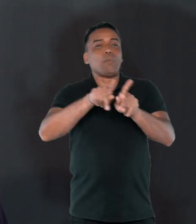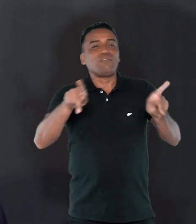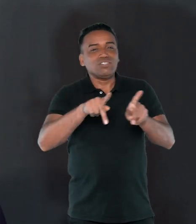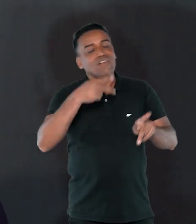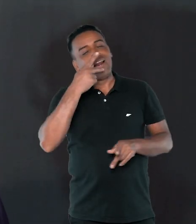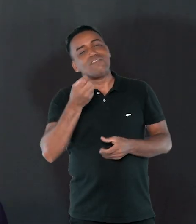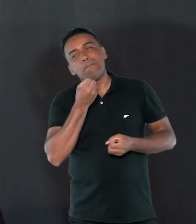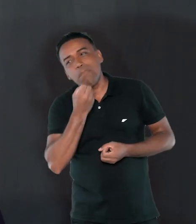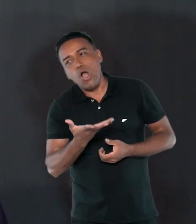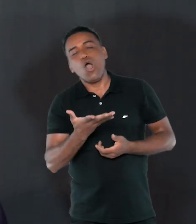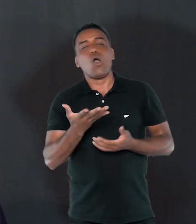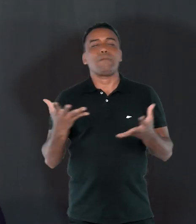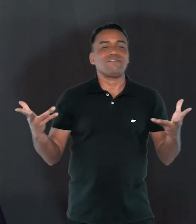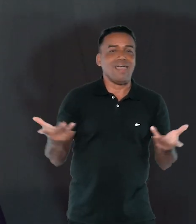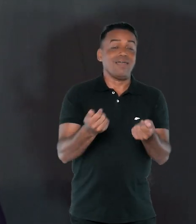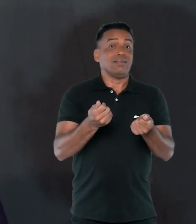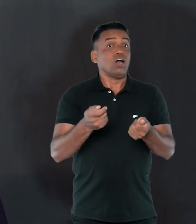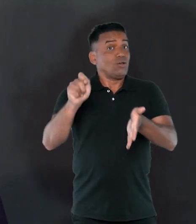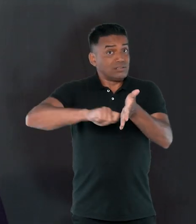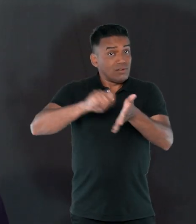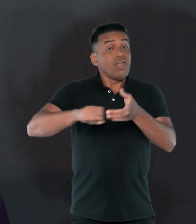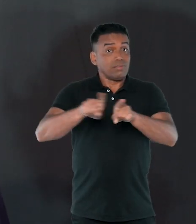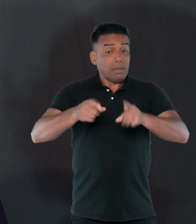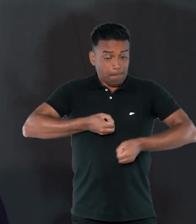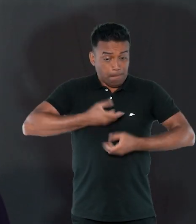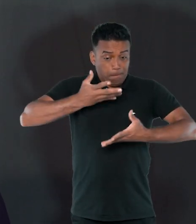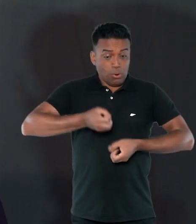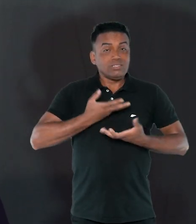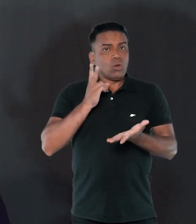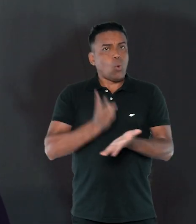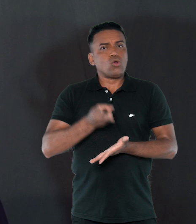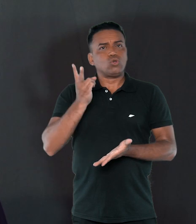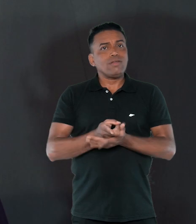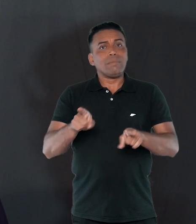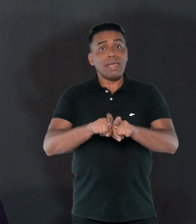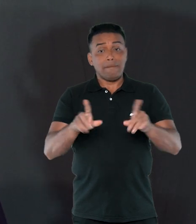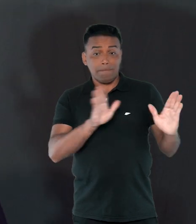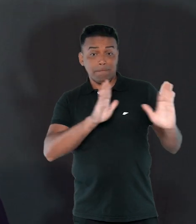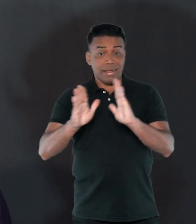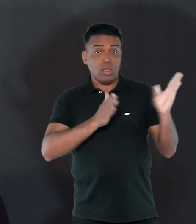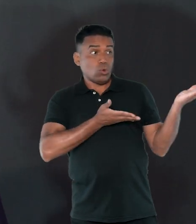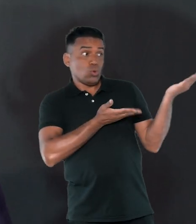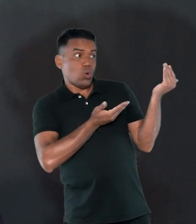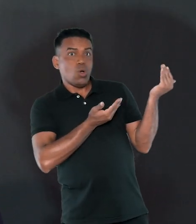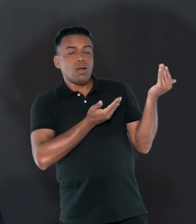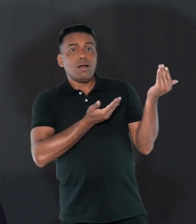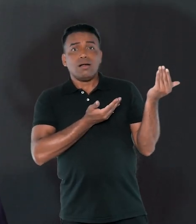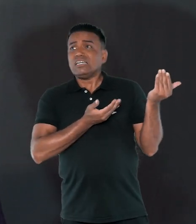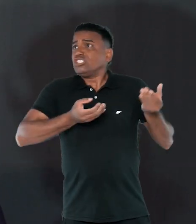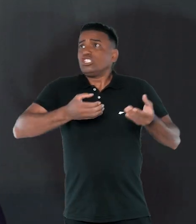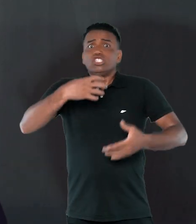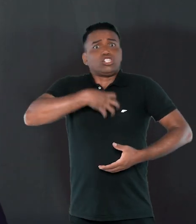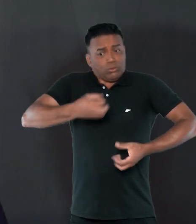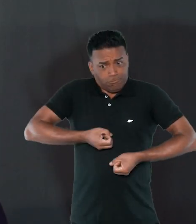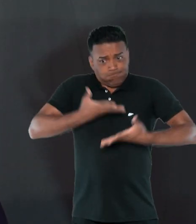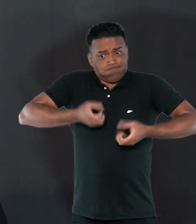professoras, mas eu escrevia muita poesia e continuei escrevendo muito na adolescência como uma forma de catarsear as